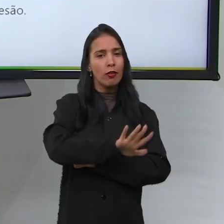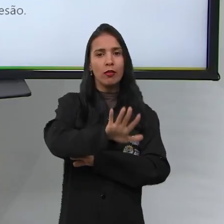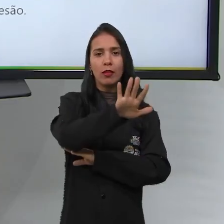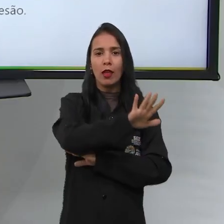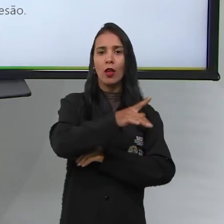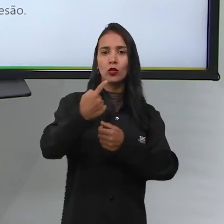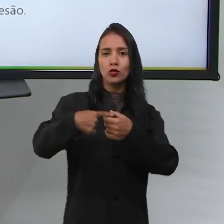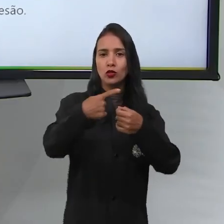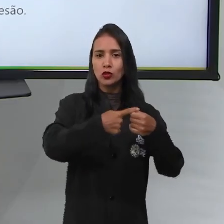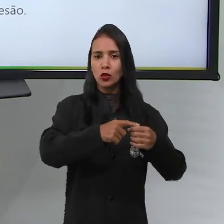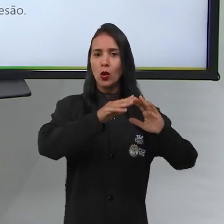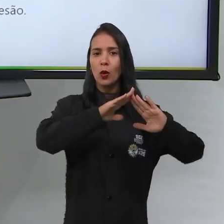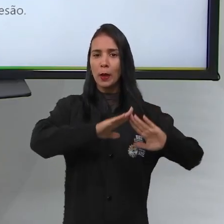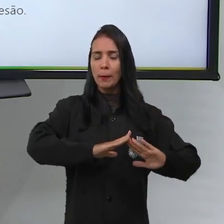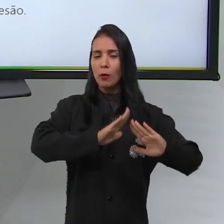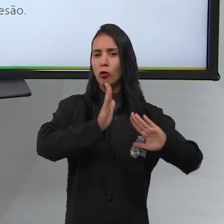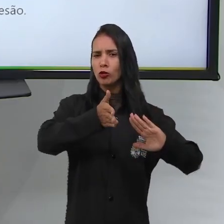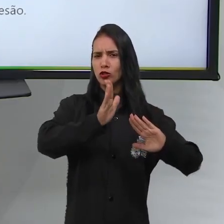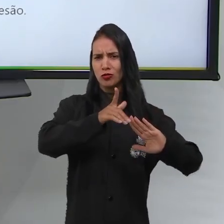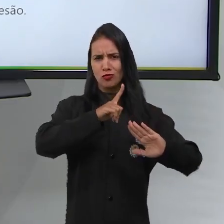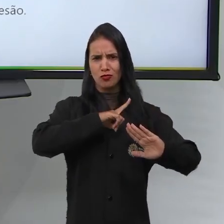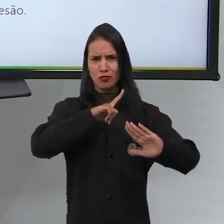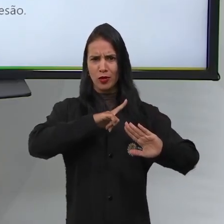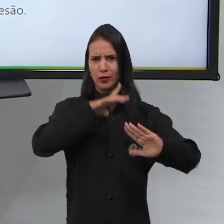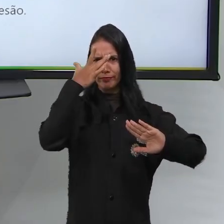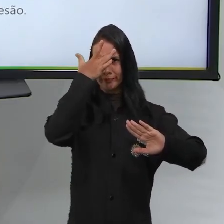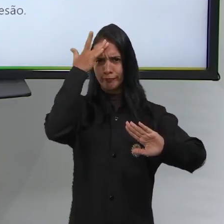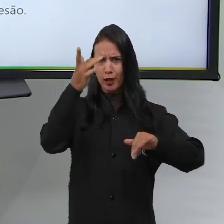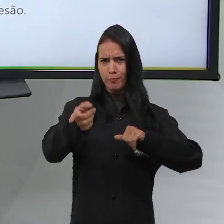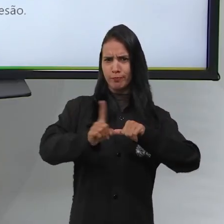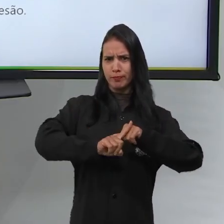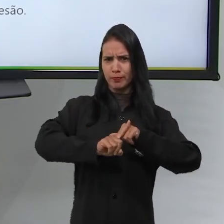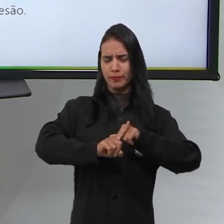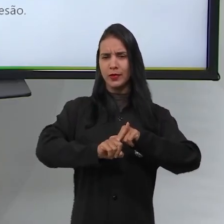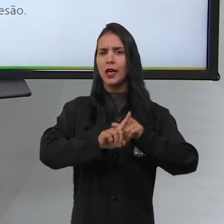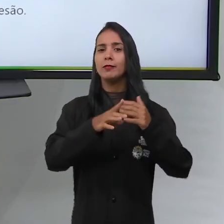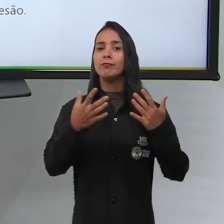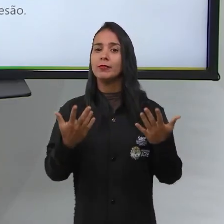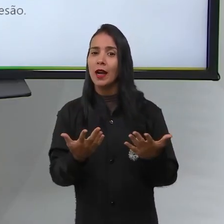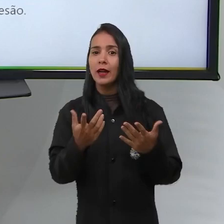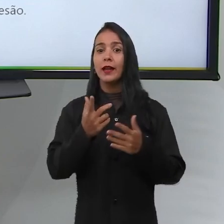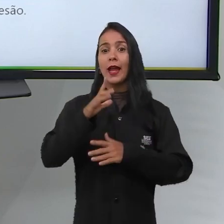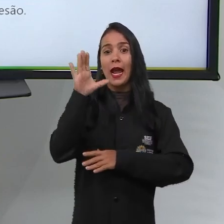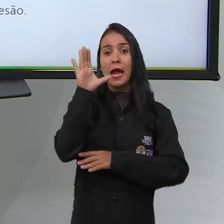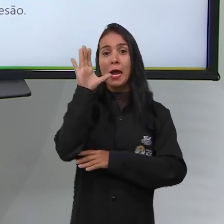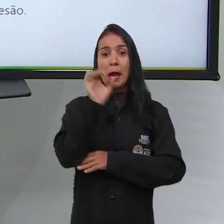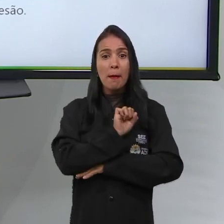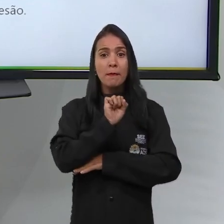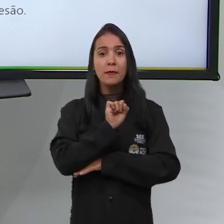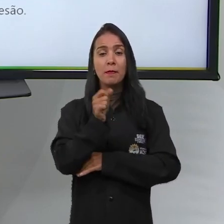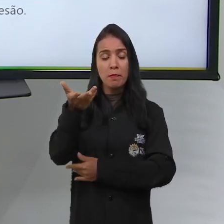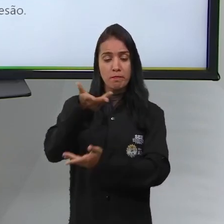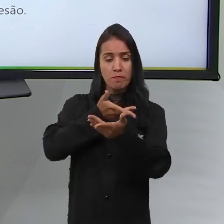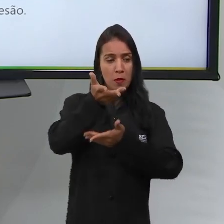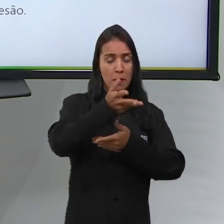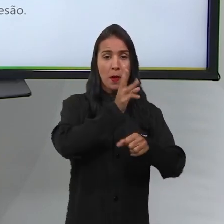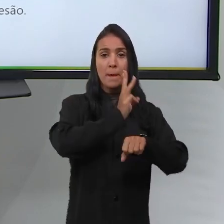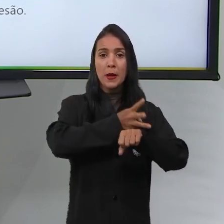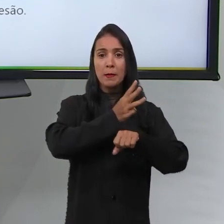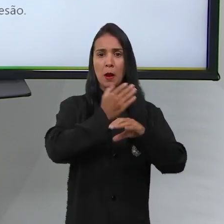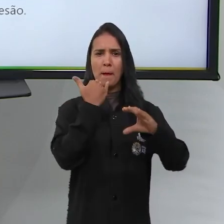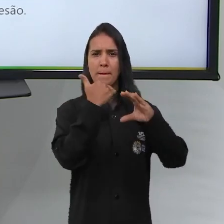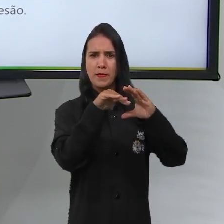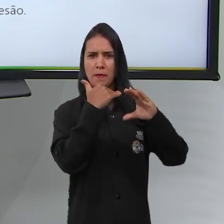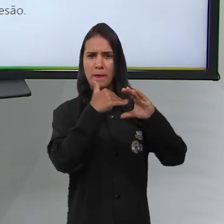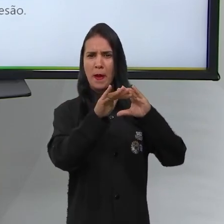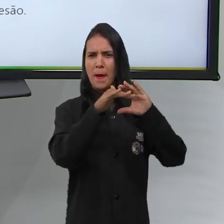município, na sua cidade, tem um caso de determinada doença. E de repente, posteriormente, você descobre que